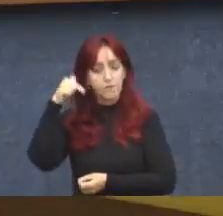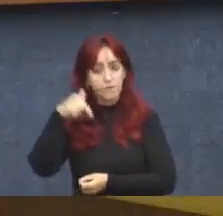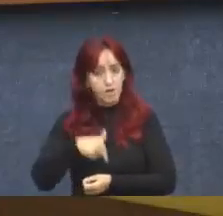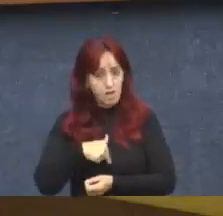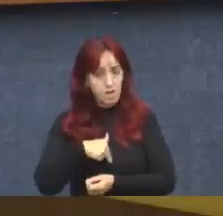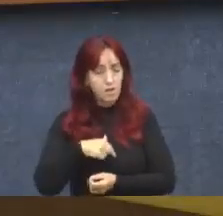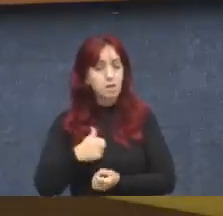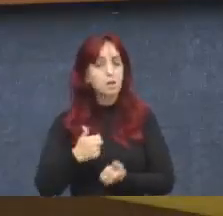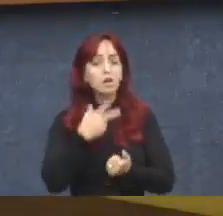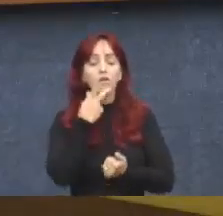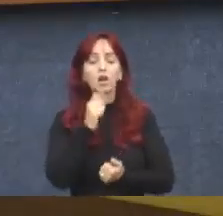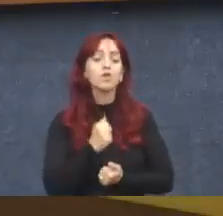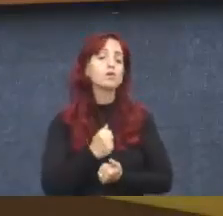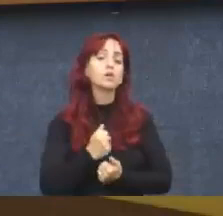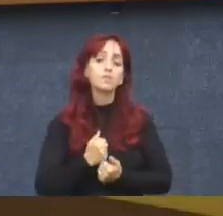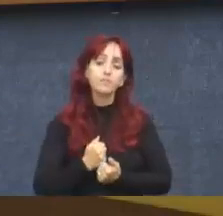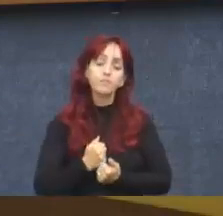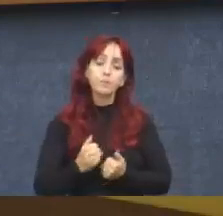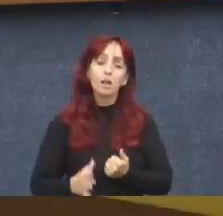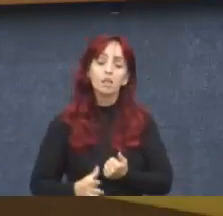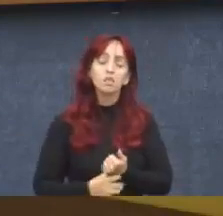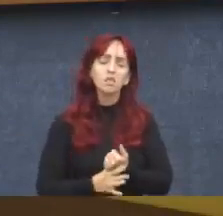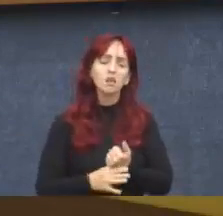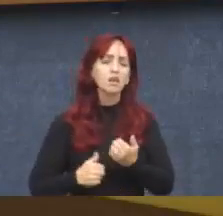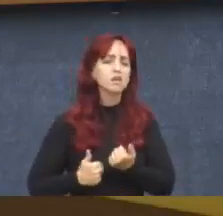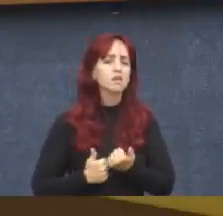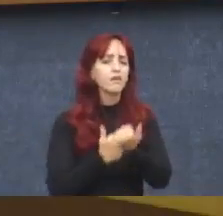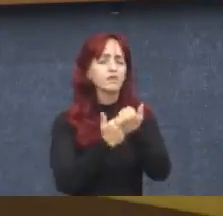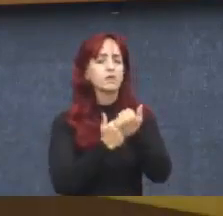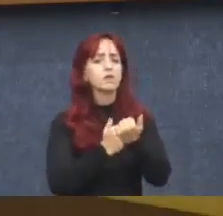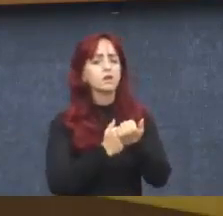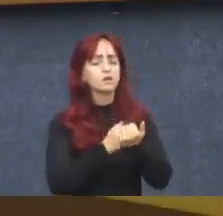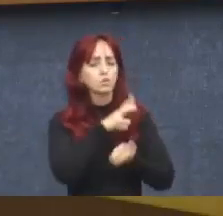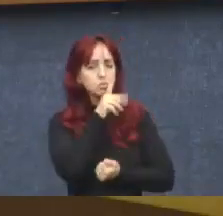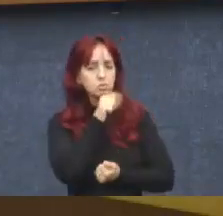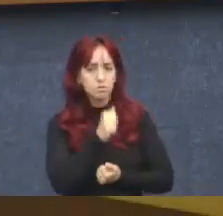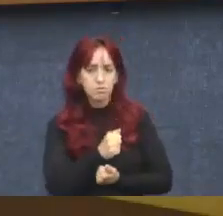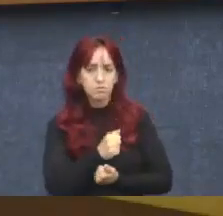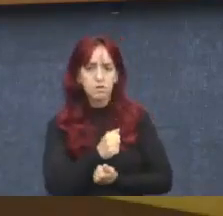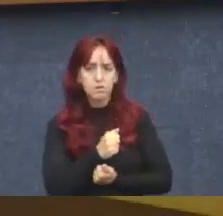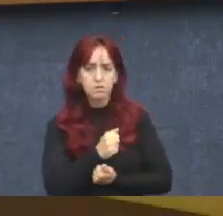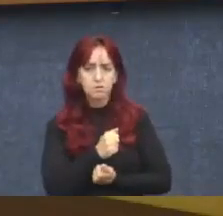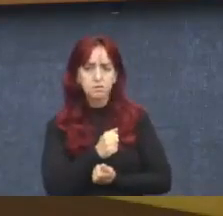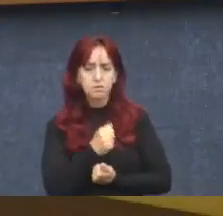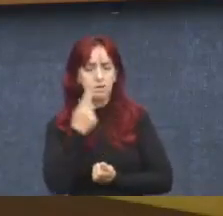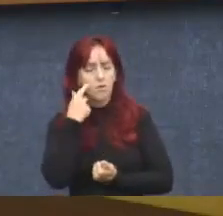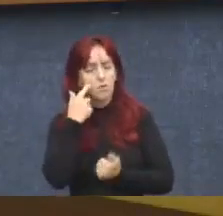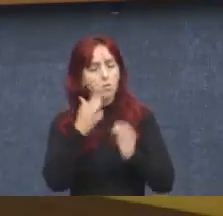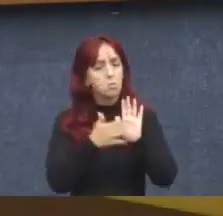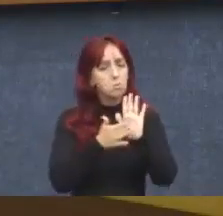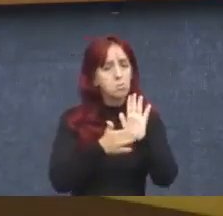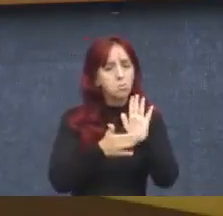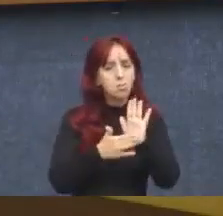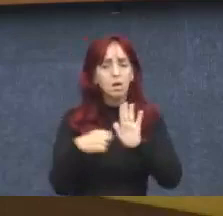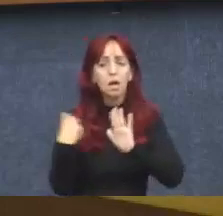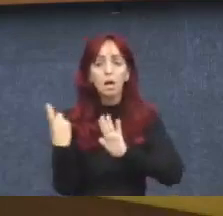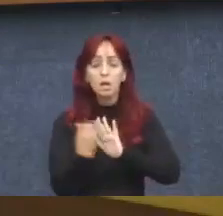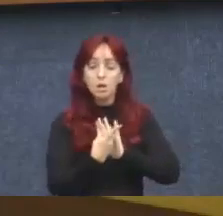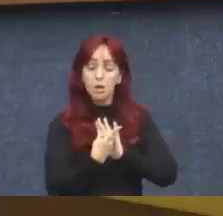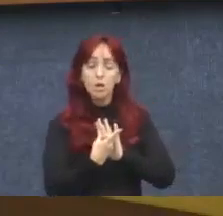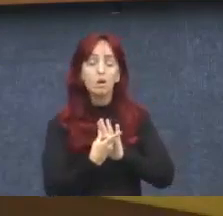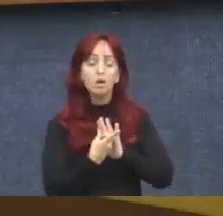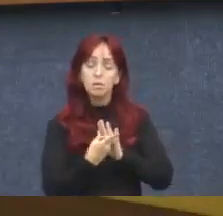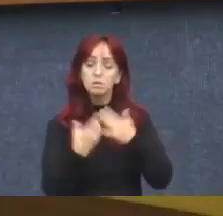defesa dos animais. Eles colocaram essa nota, né, vereador Bruno? E nós prontamente